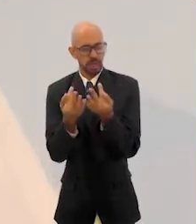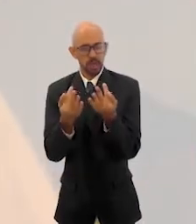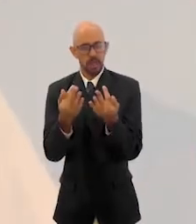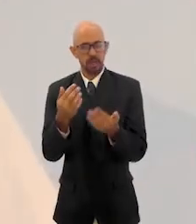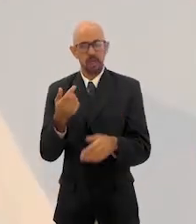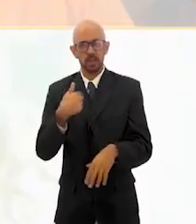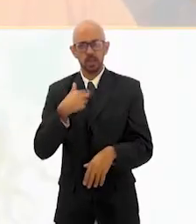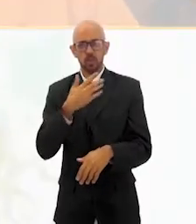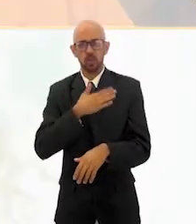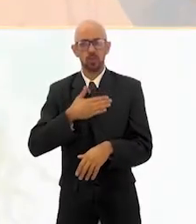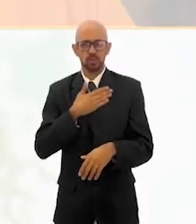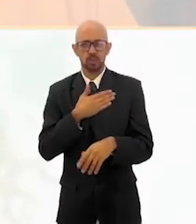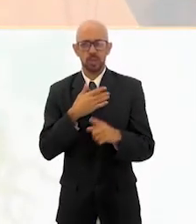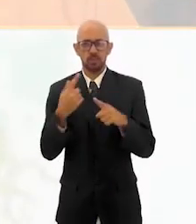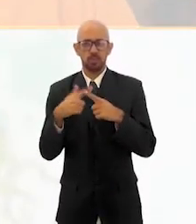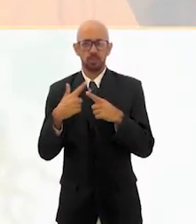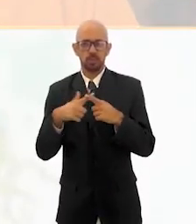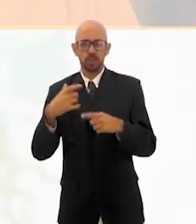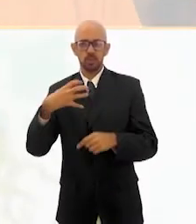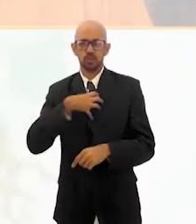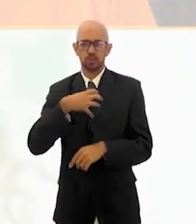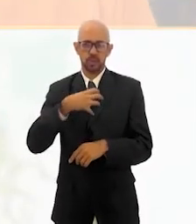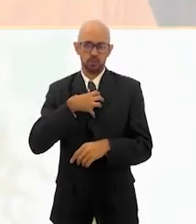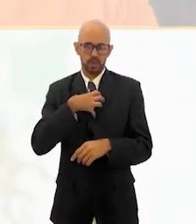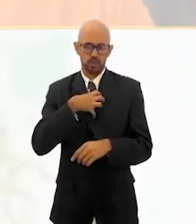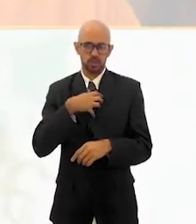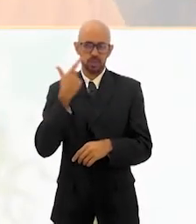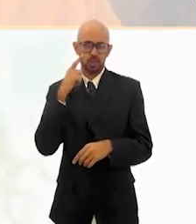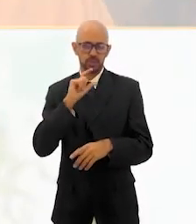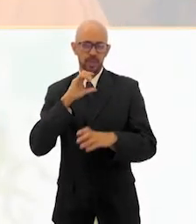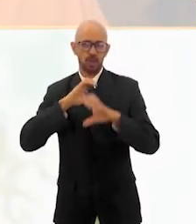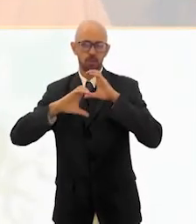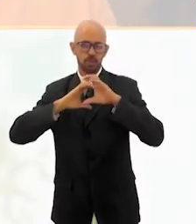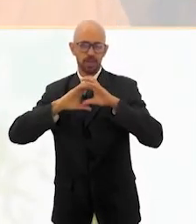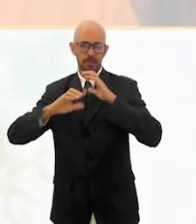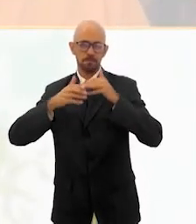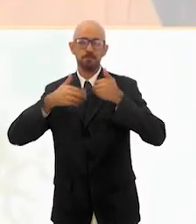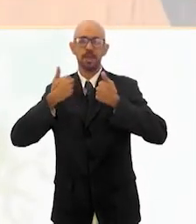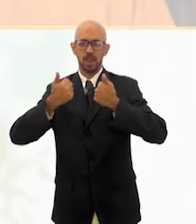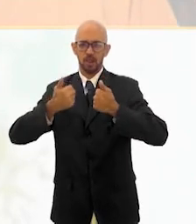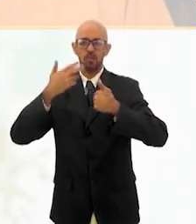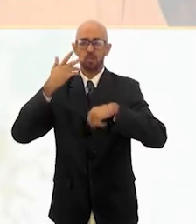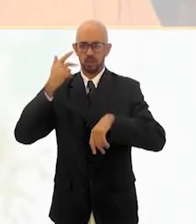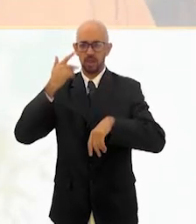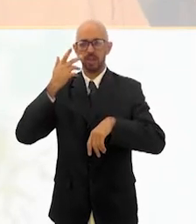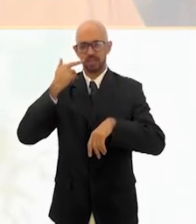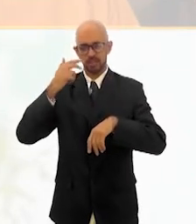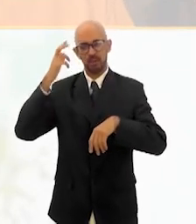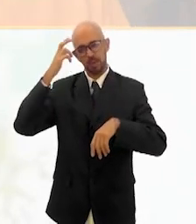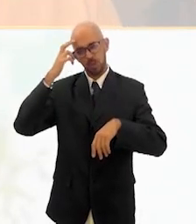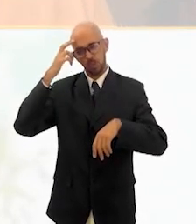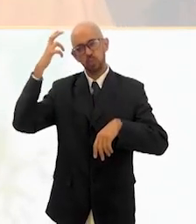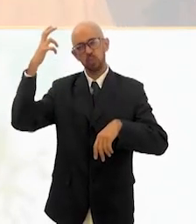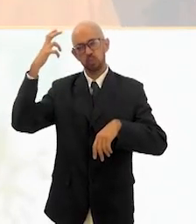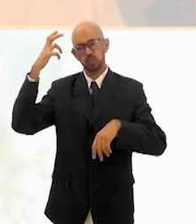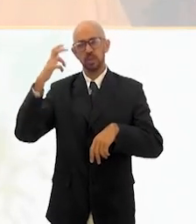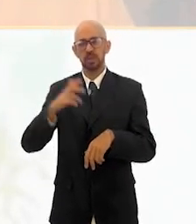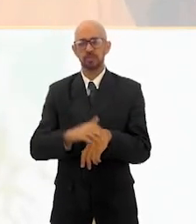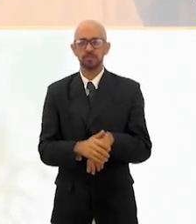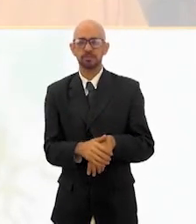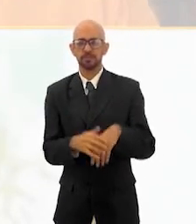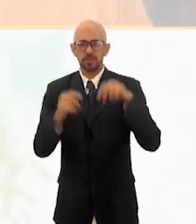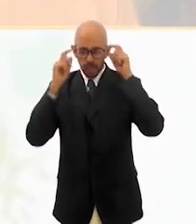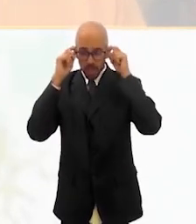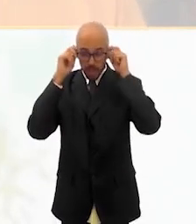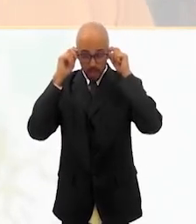que eu fiquei muito afim, afinal de contas, sou ali de Salvador, você consegue se comunicar muito bem. Então, É muita reconheci cultura, né, Moacir?